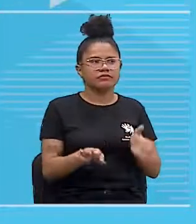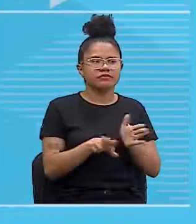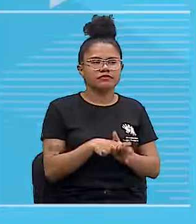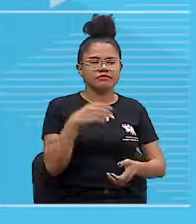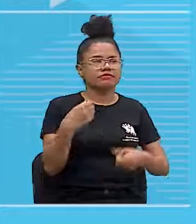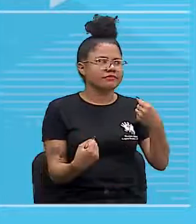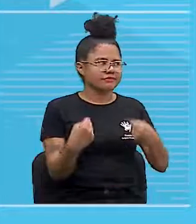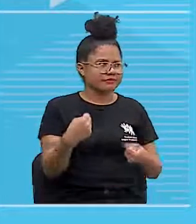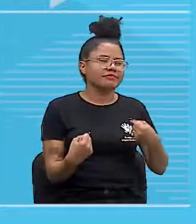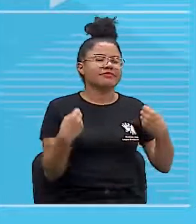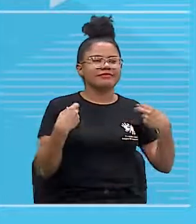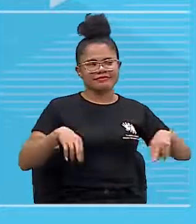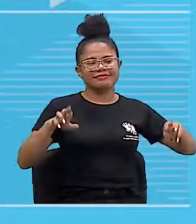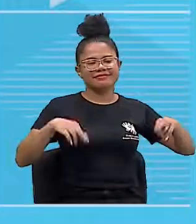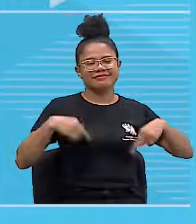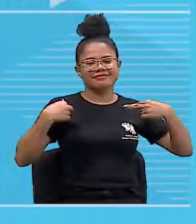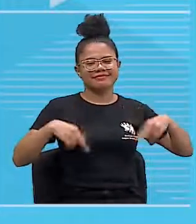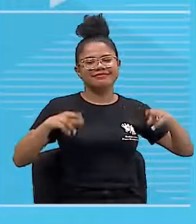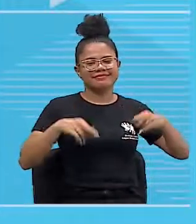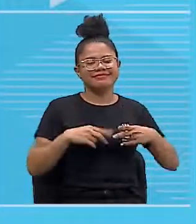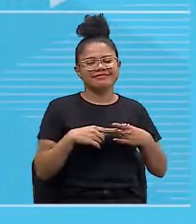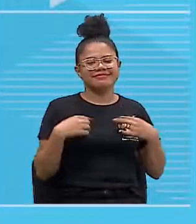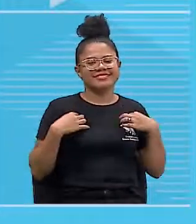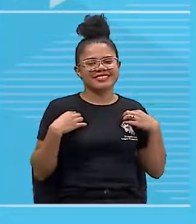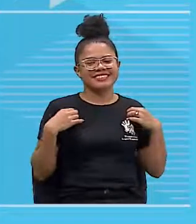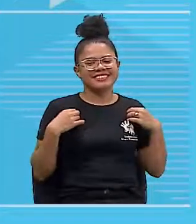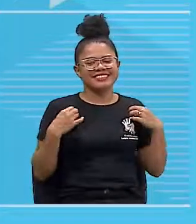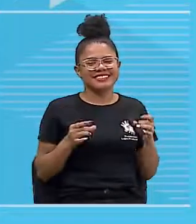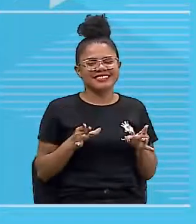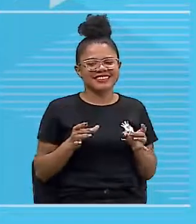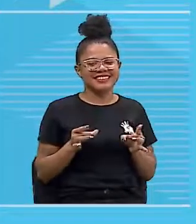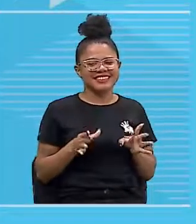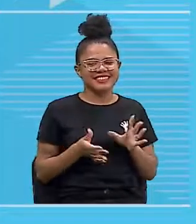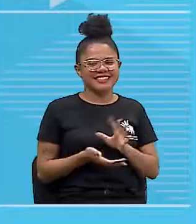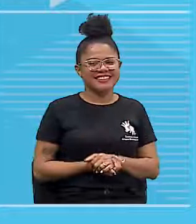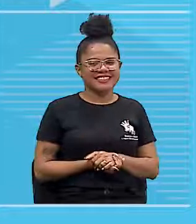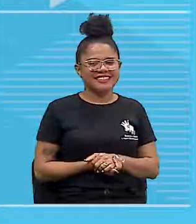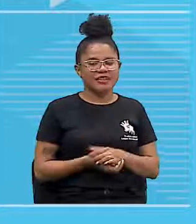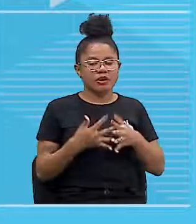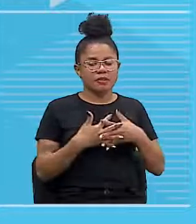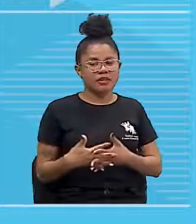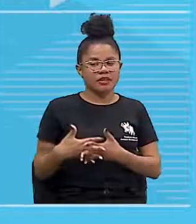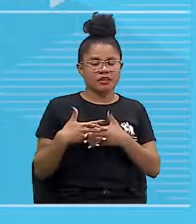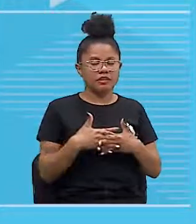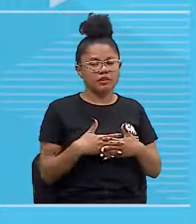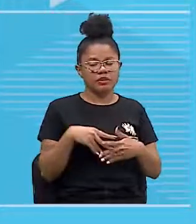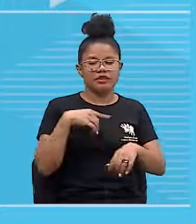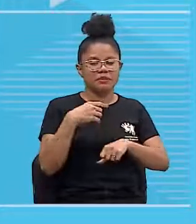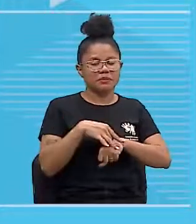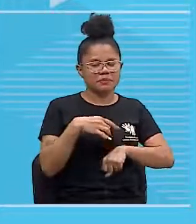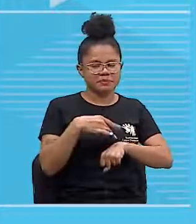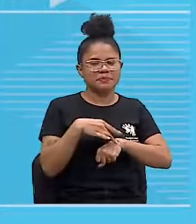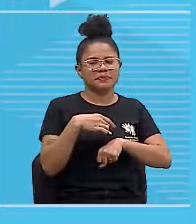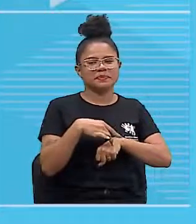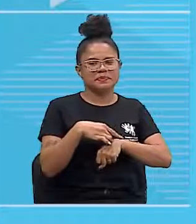com as redes com as roupas não é para um caminhão com melancia Eita